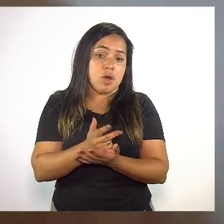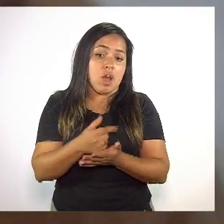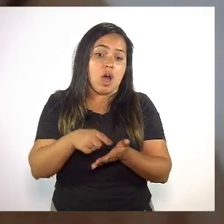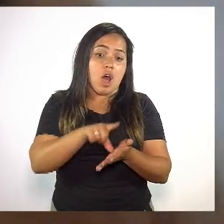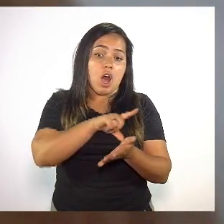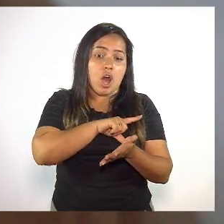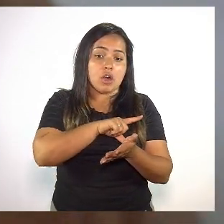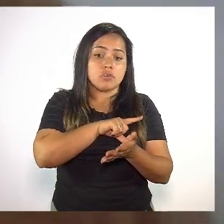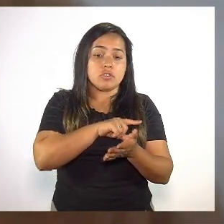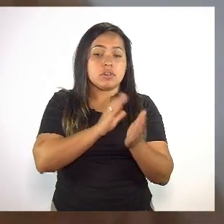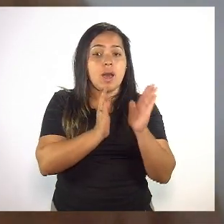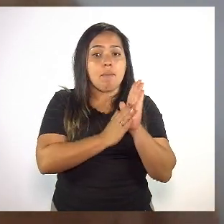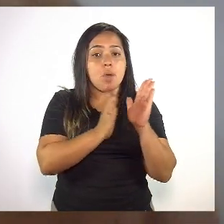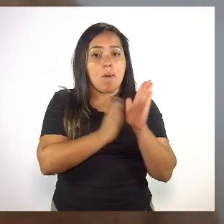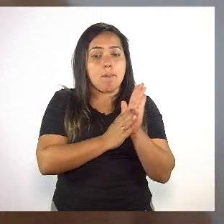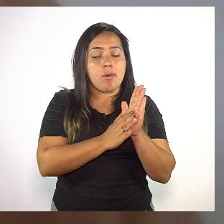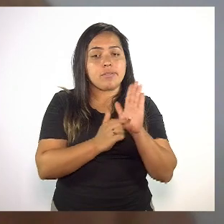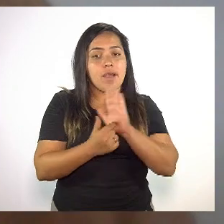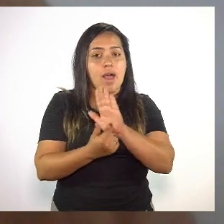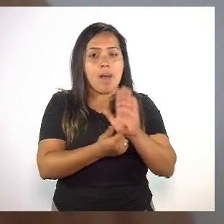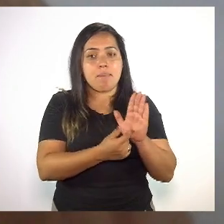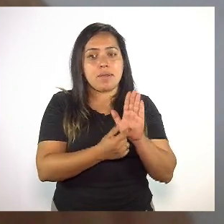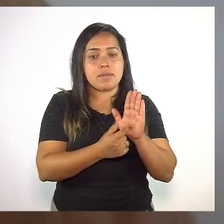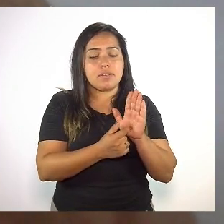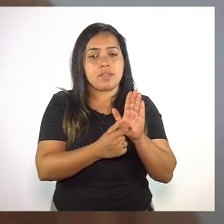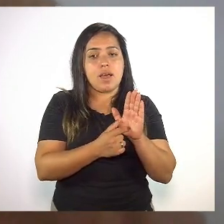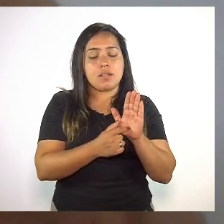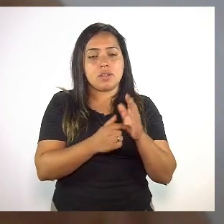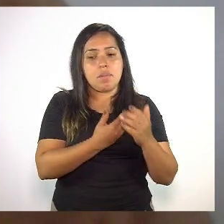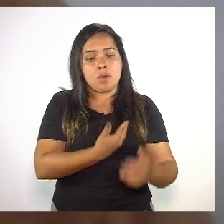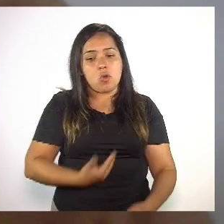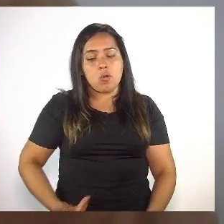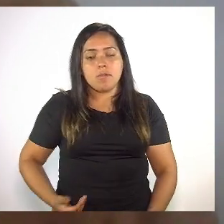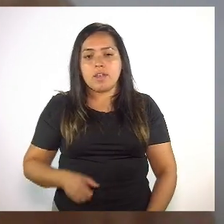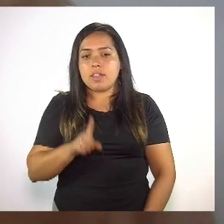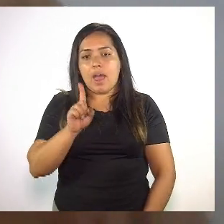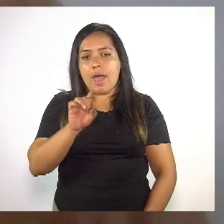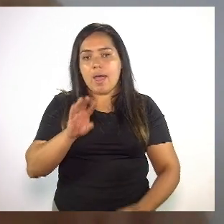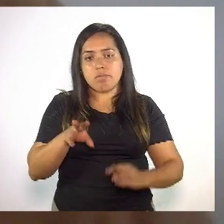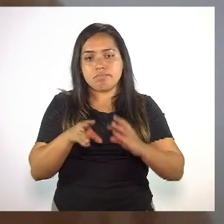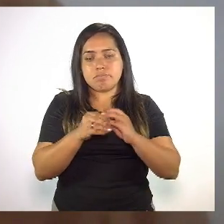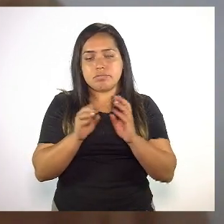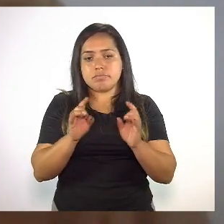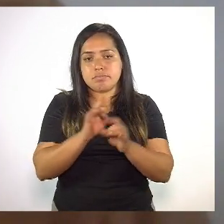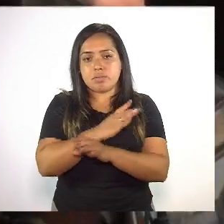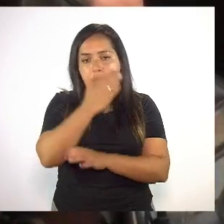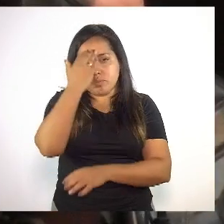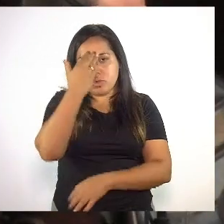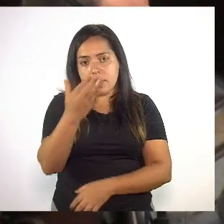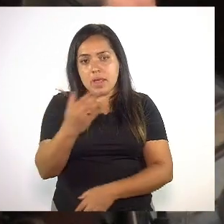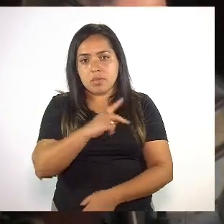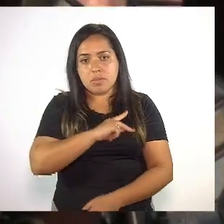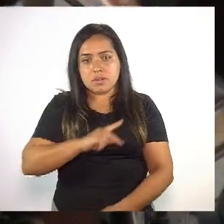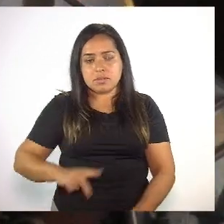pelo Executivo. Eram essas considerações, senhor presidente, que eu gostaria de fazer. Muito obrigado. Obrigado, deputado